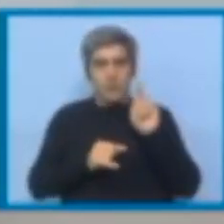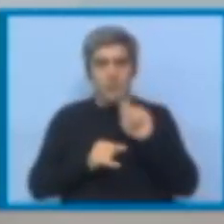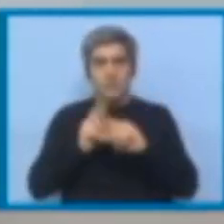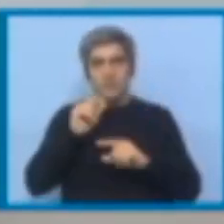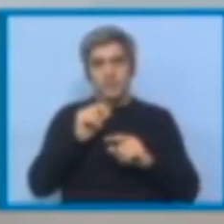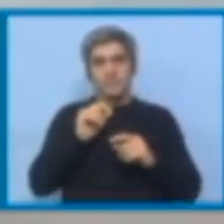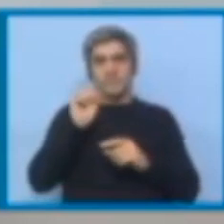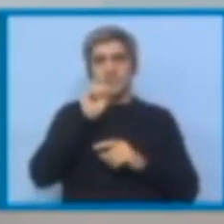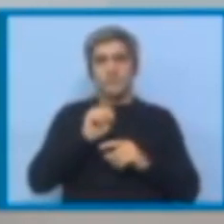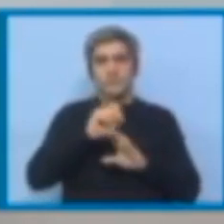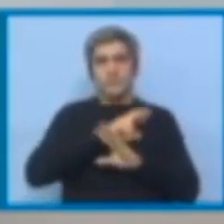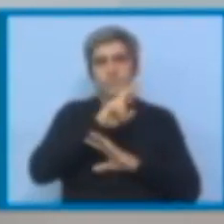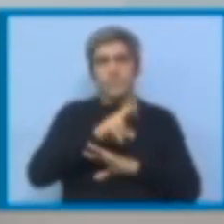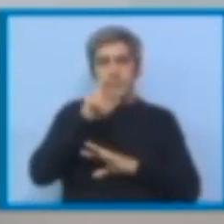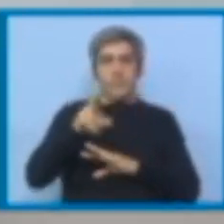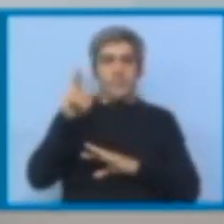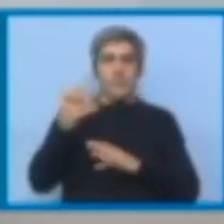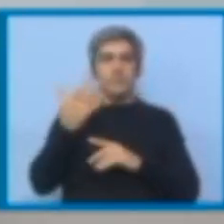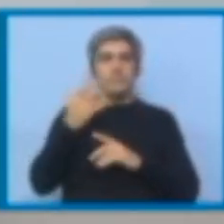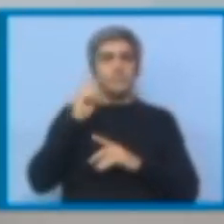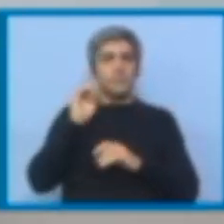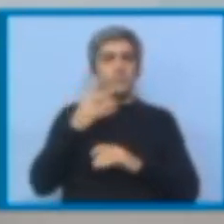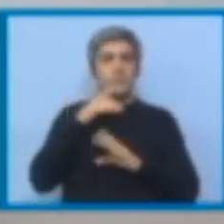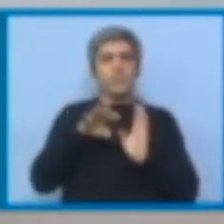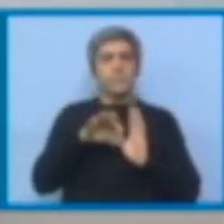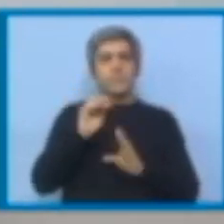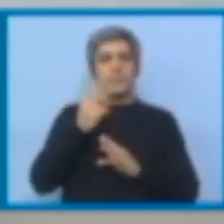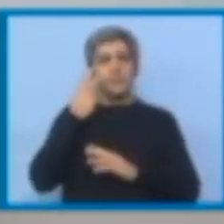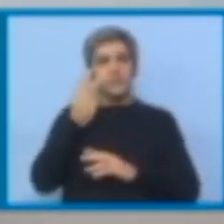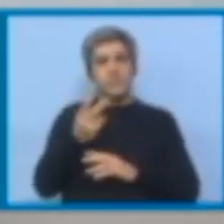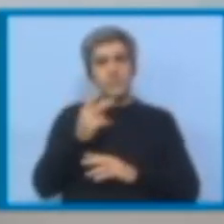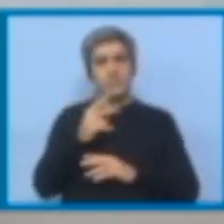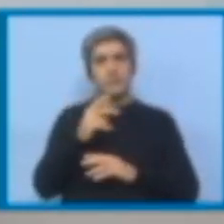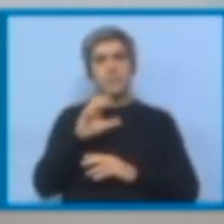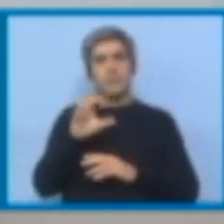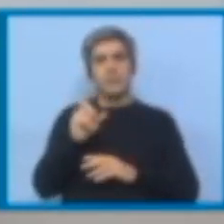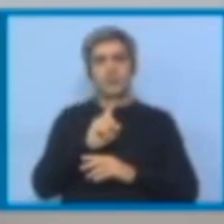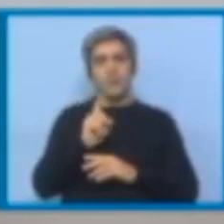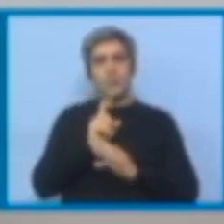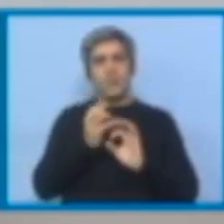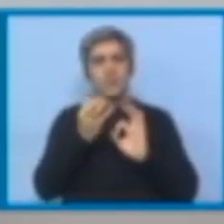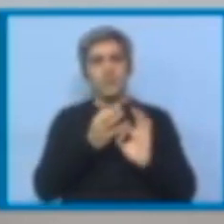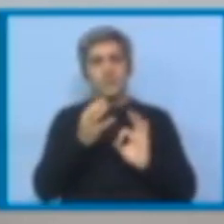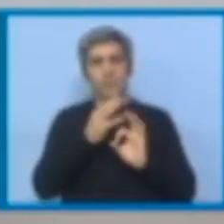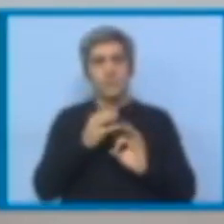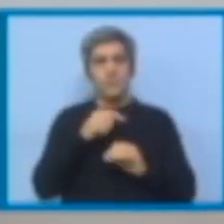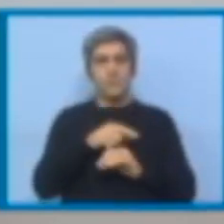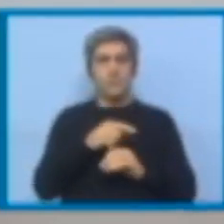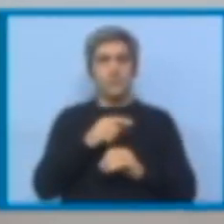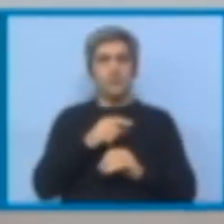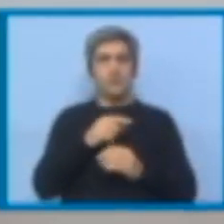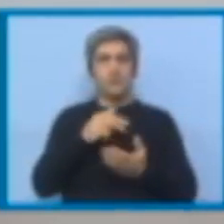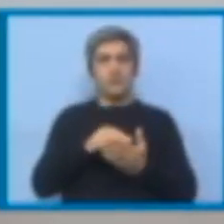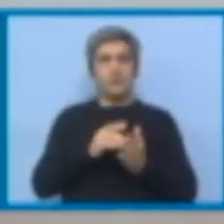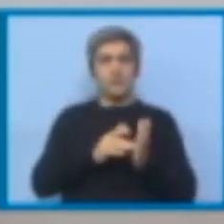pelas opções geográficas que toma, principalmente na sua opção por visitar países que não são de modo nenhum locais de